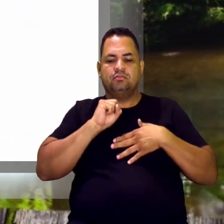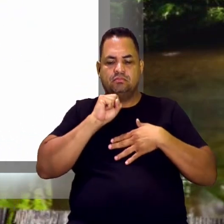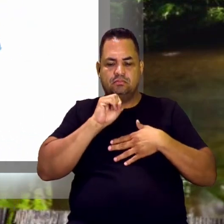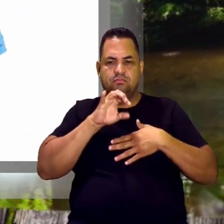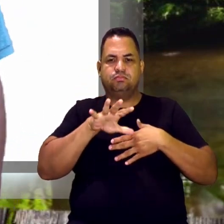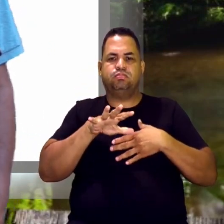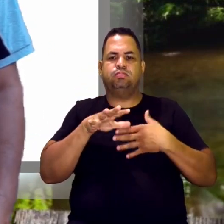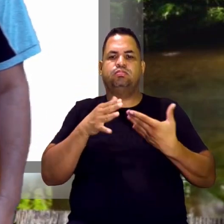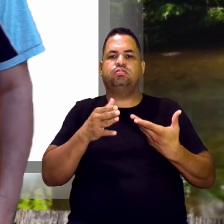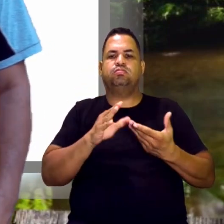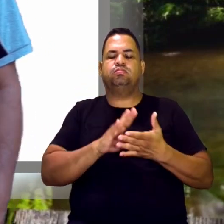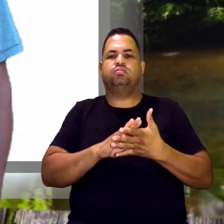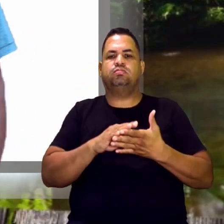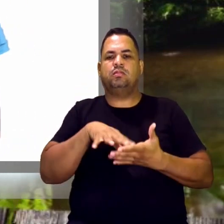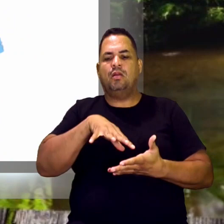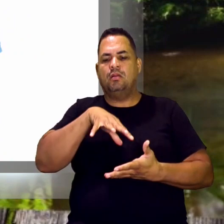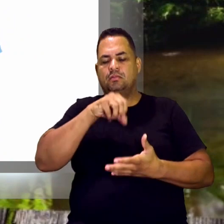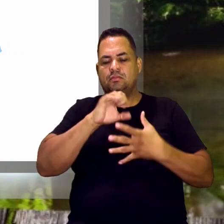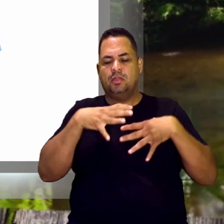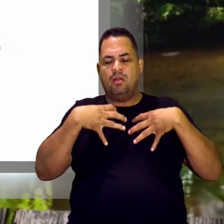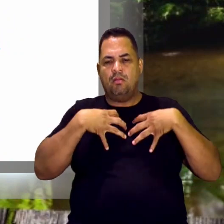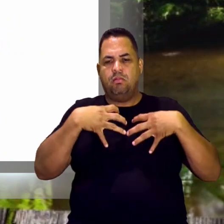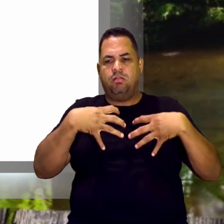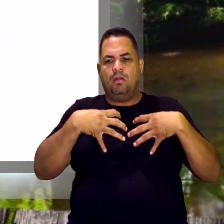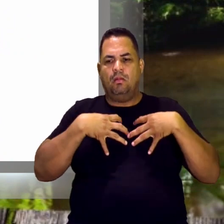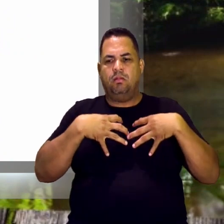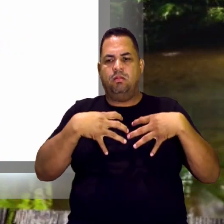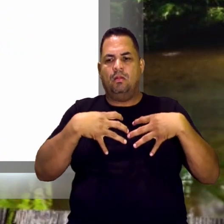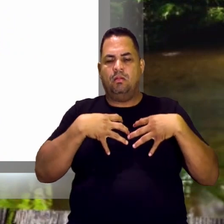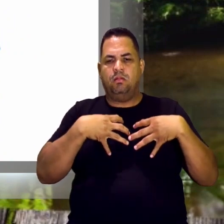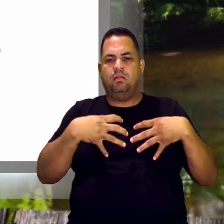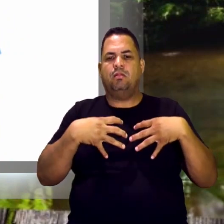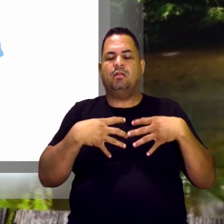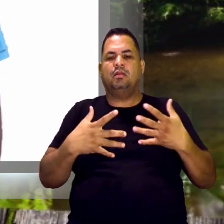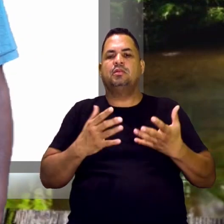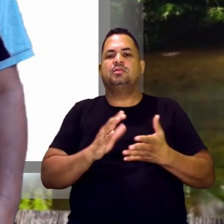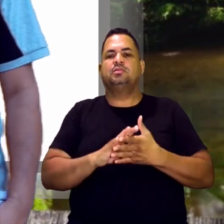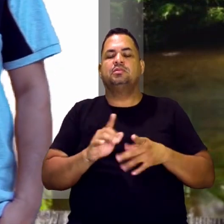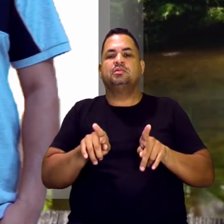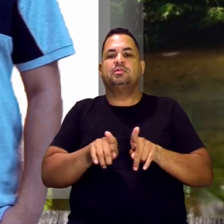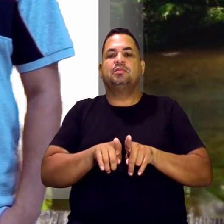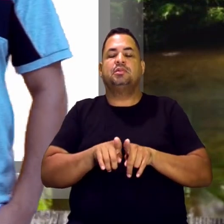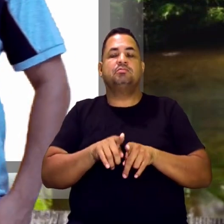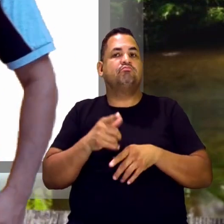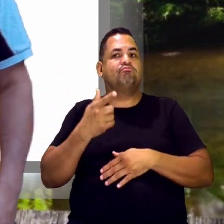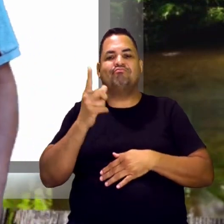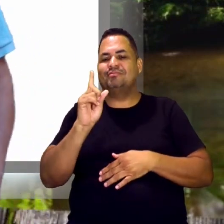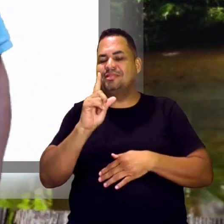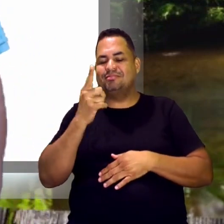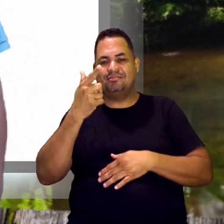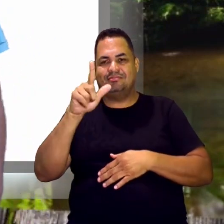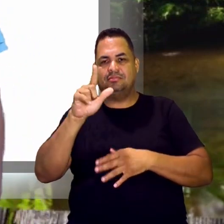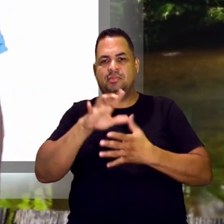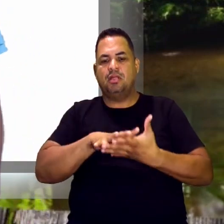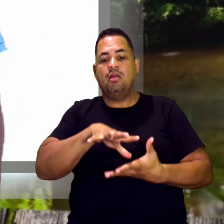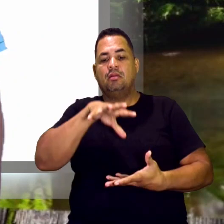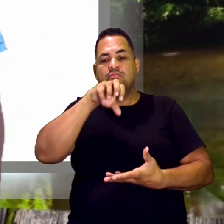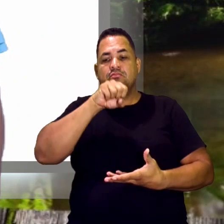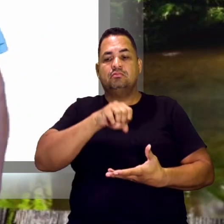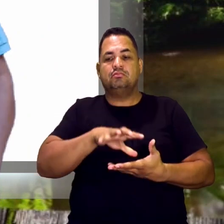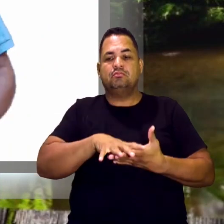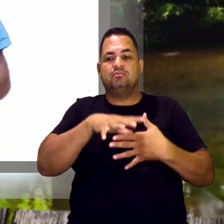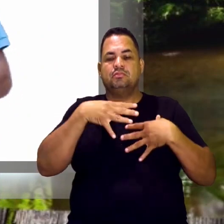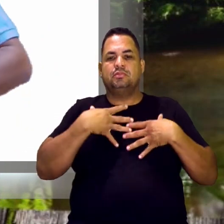expectorar, colocar para fora, né? Fazer o movimento para a retirada do muco, como ele não vai conseguir também promover a respiração